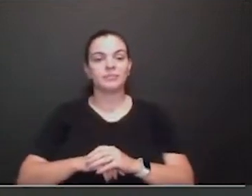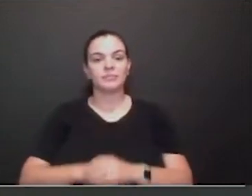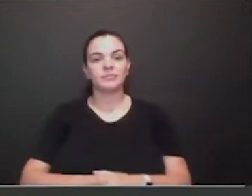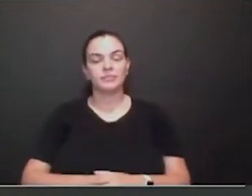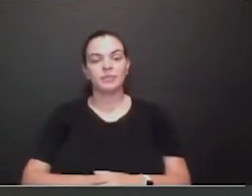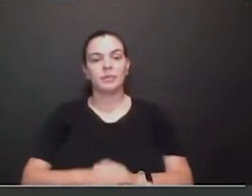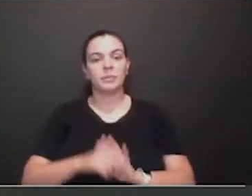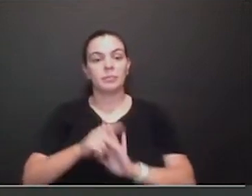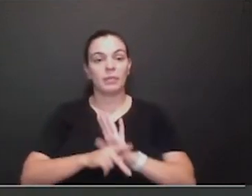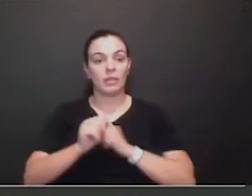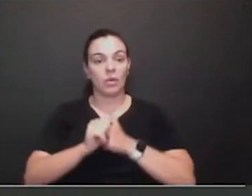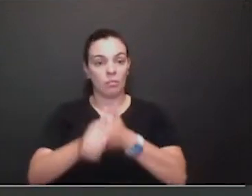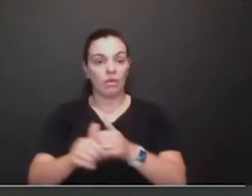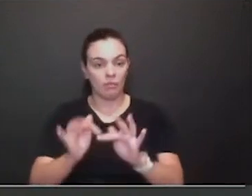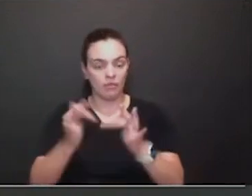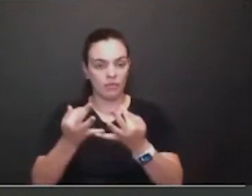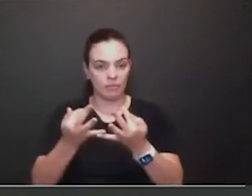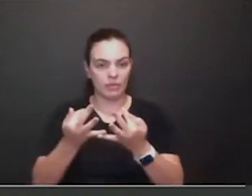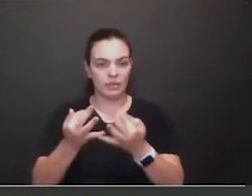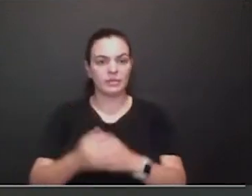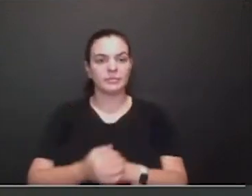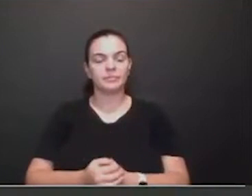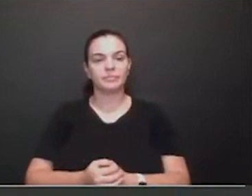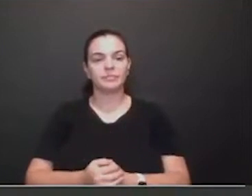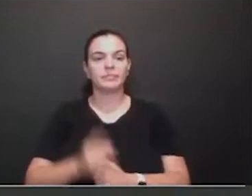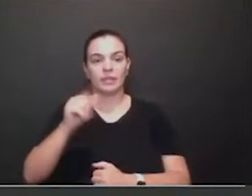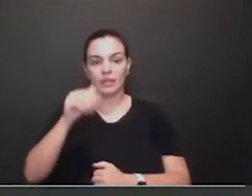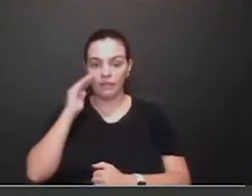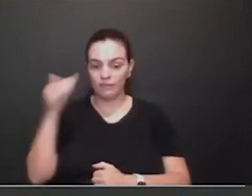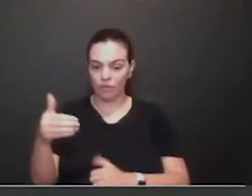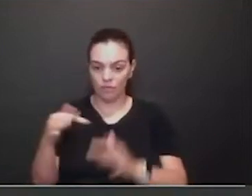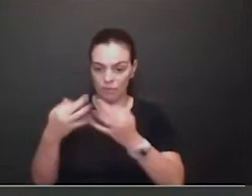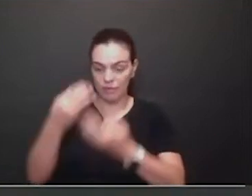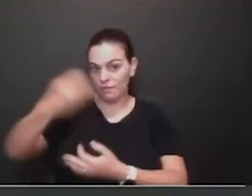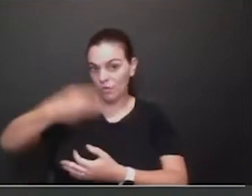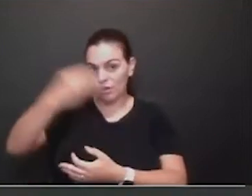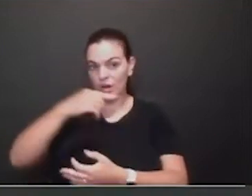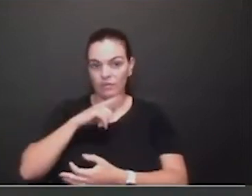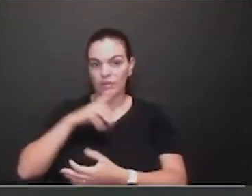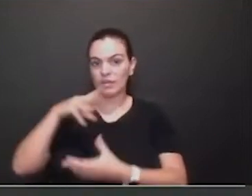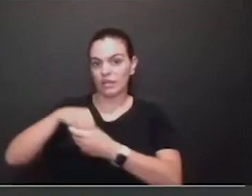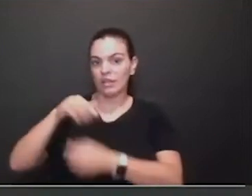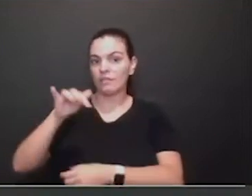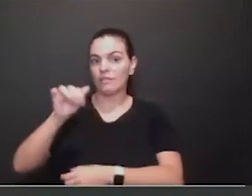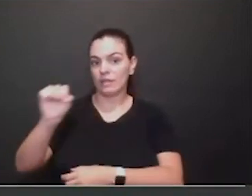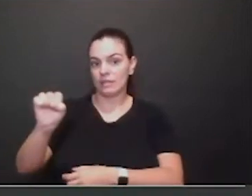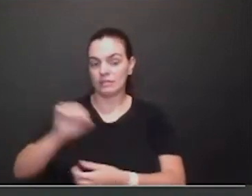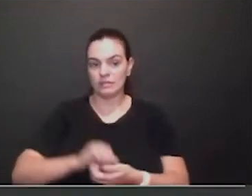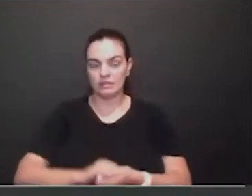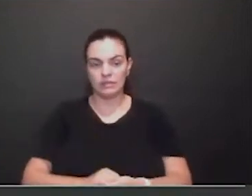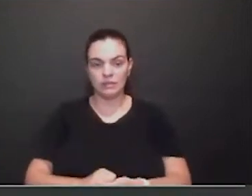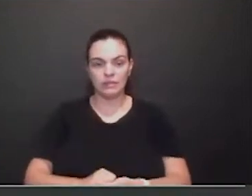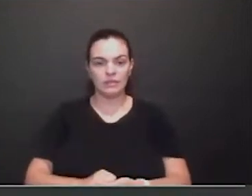ações aí relacionadas às famílias mais vulneráveis pela FAS, né? Esse ano, a gente, em 2023, a gente conseguiu um